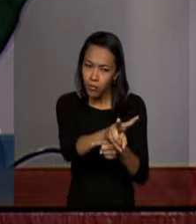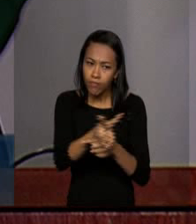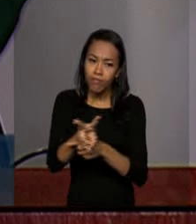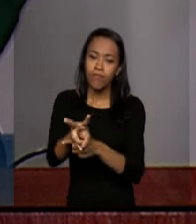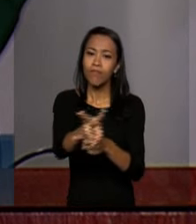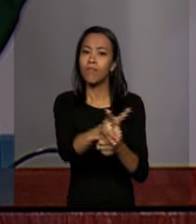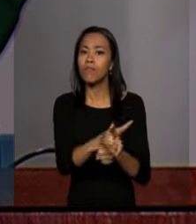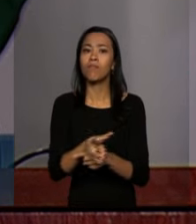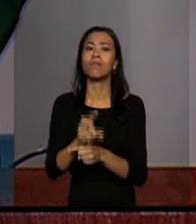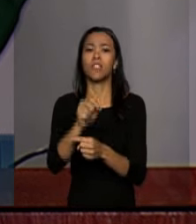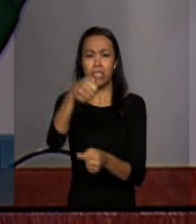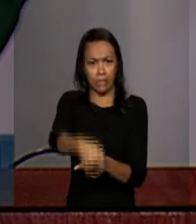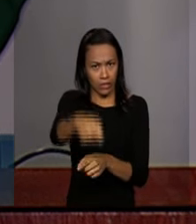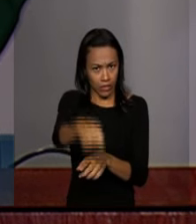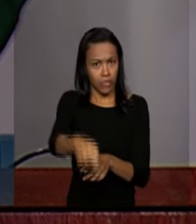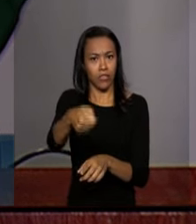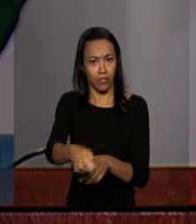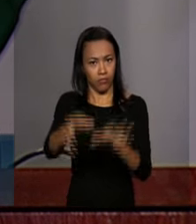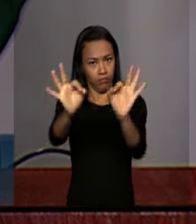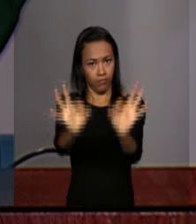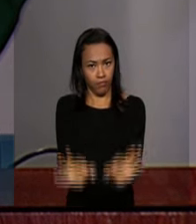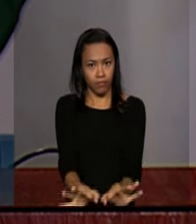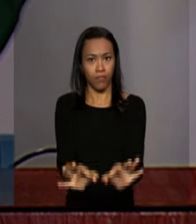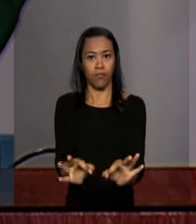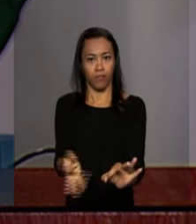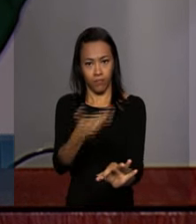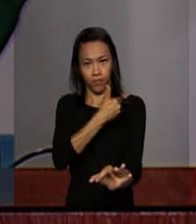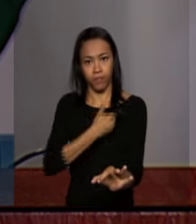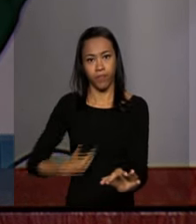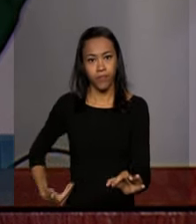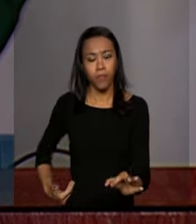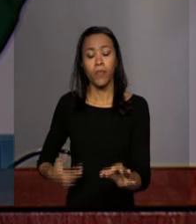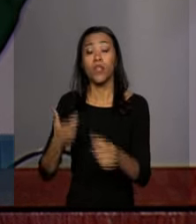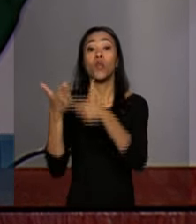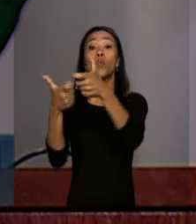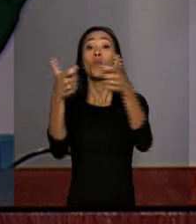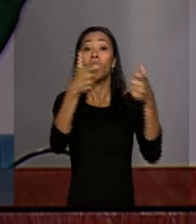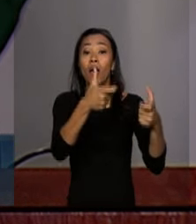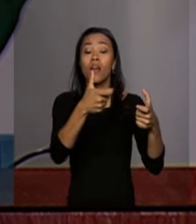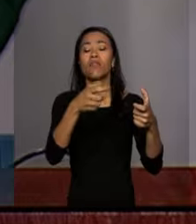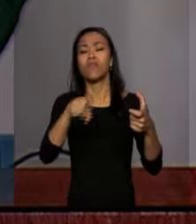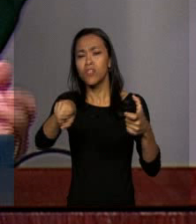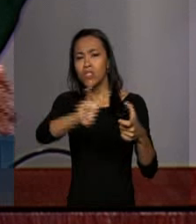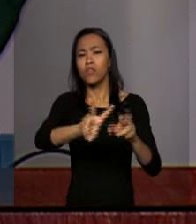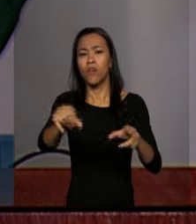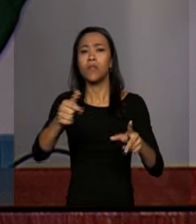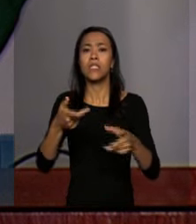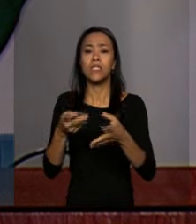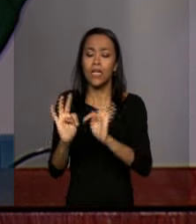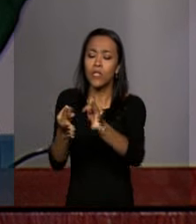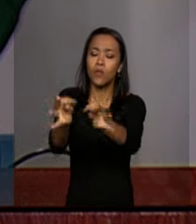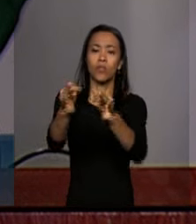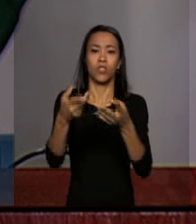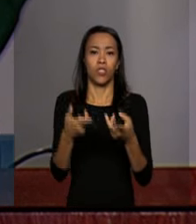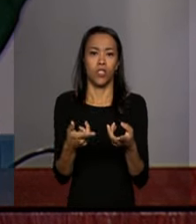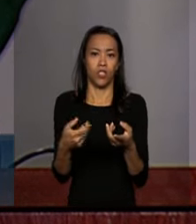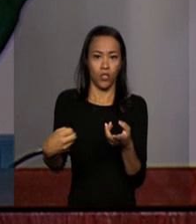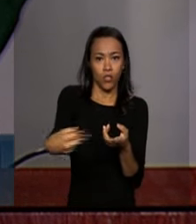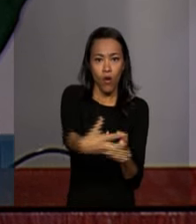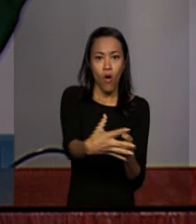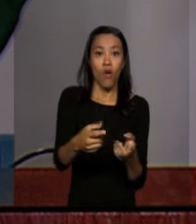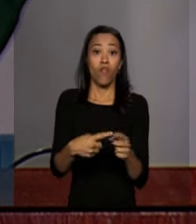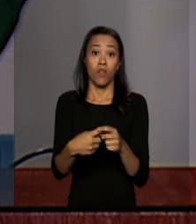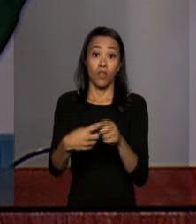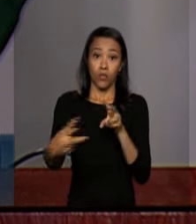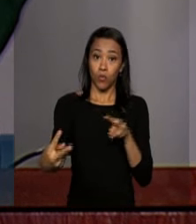operosa, exigente, mas justa. Lugares e momentos haverá em que as tecnologias novas, as transmissões em tempo